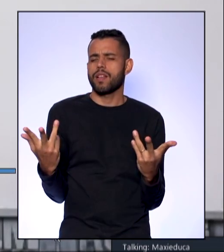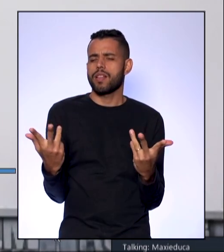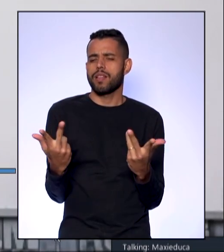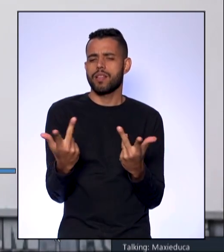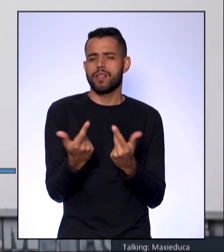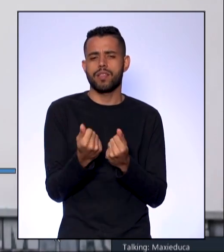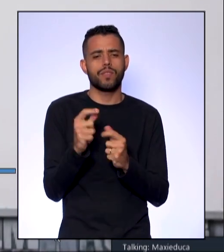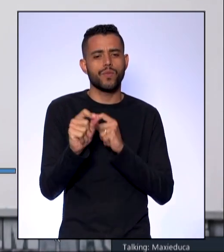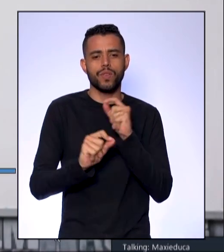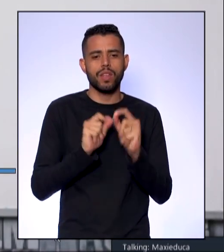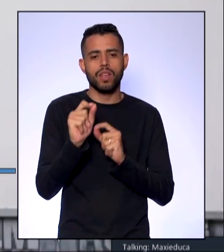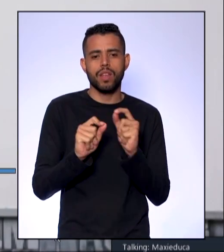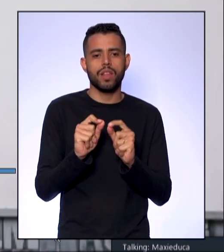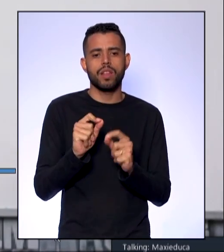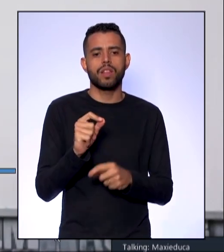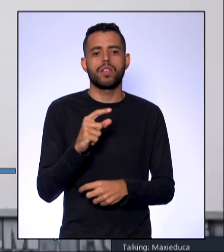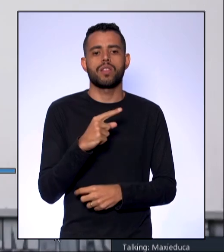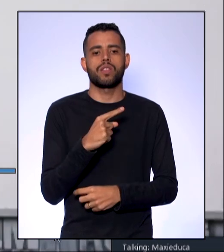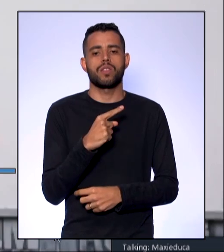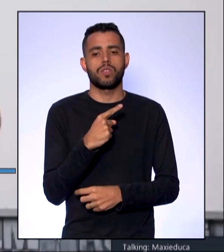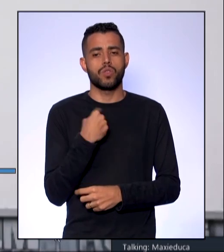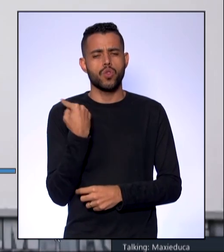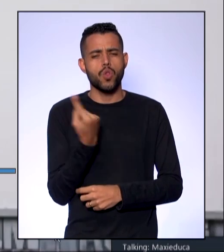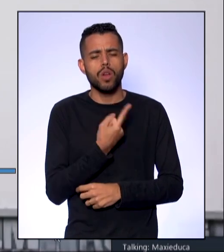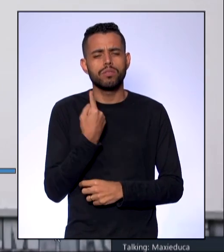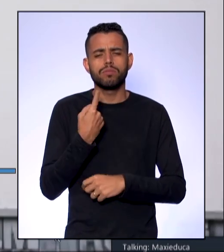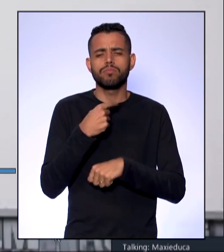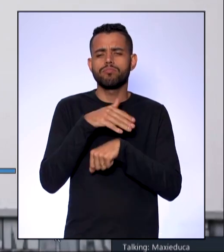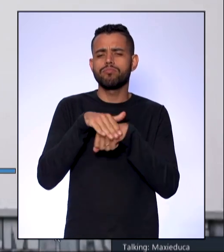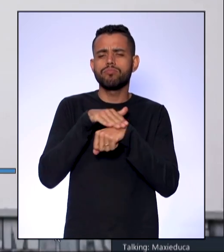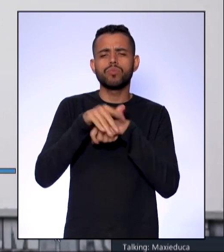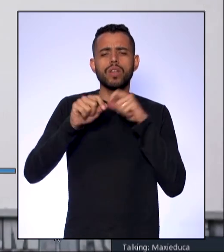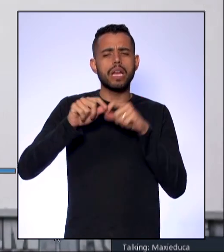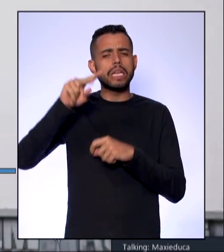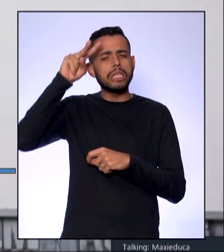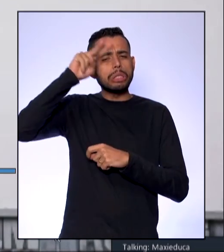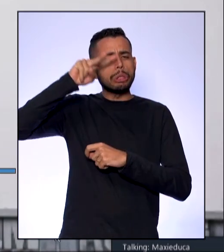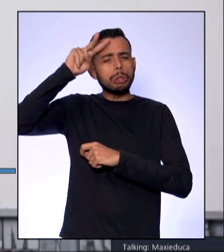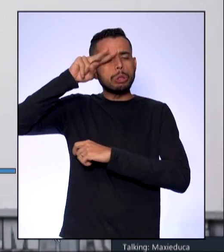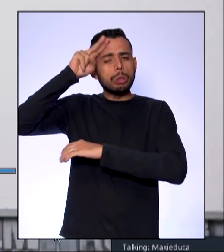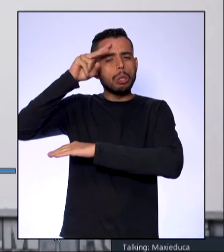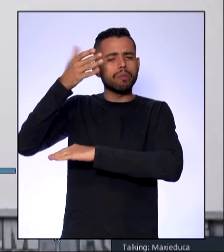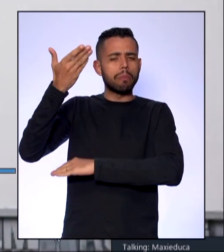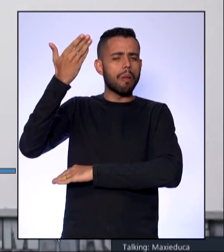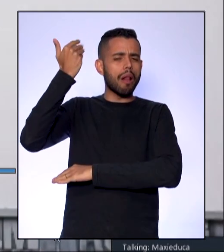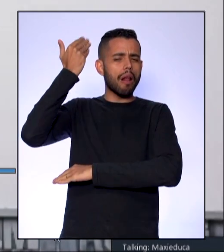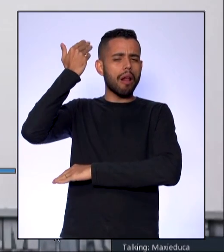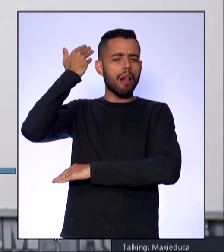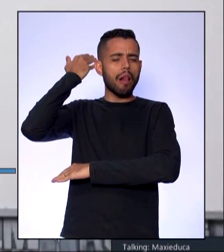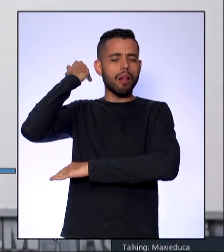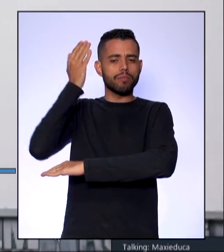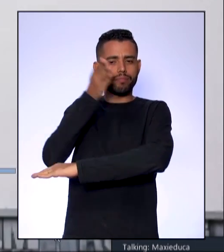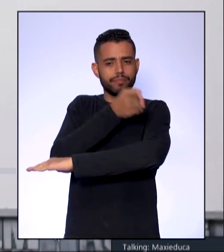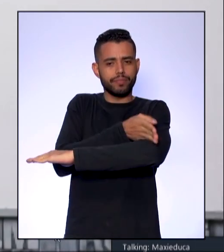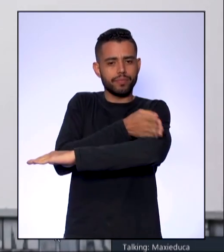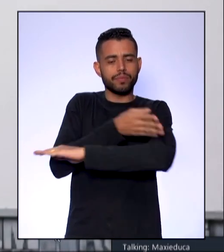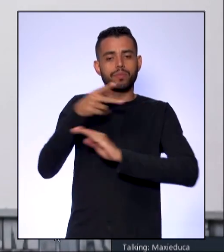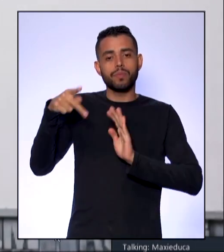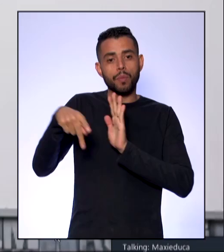sensacional, da qual a gente vai trabalhar um pouquinho sobre a pré-história, olha só,